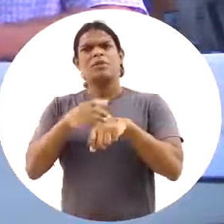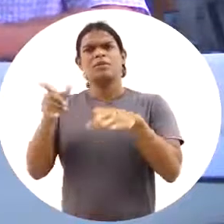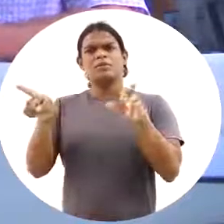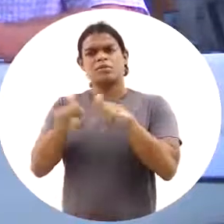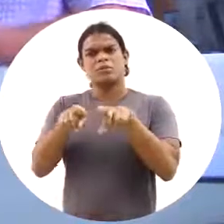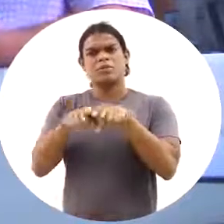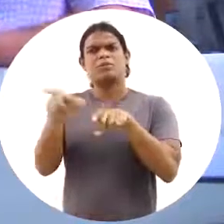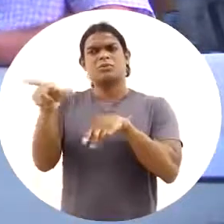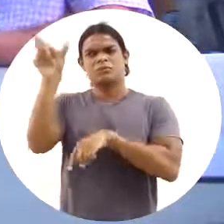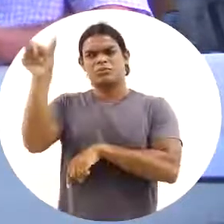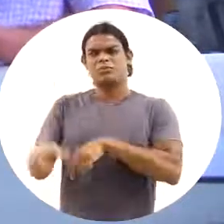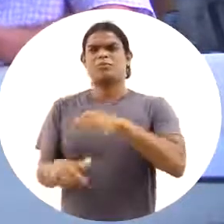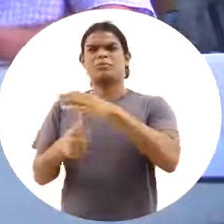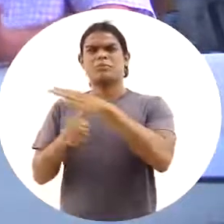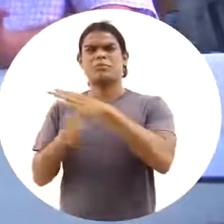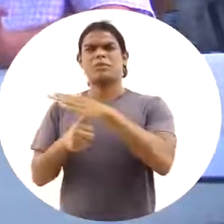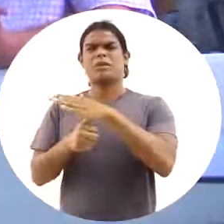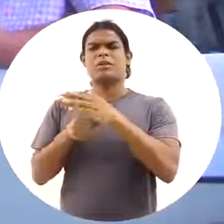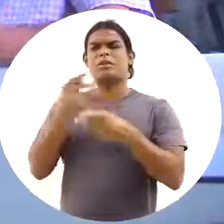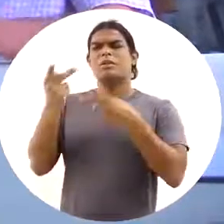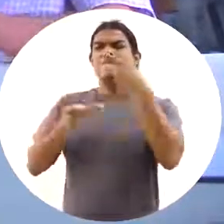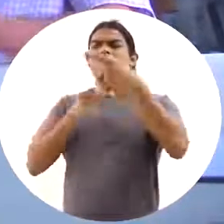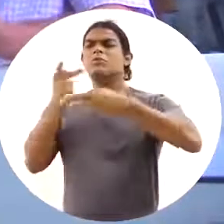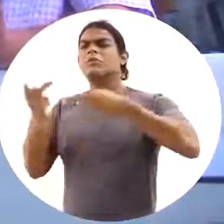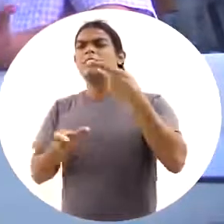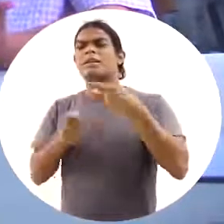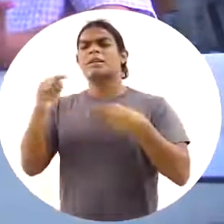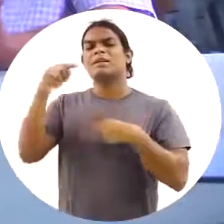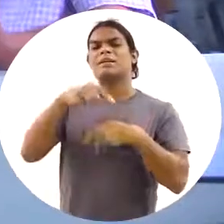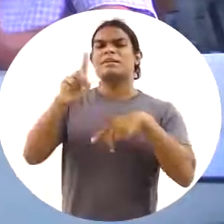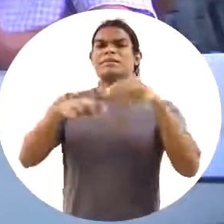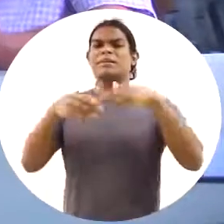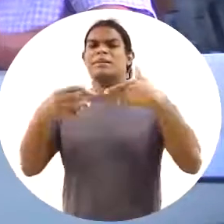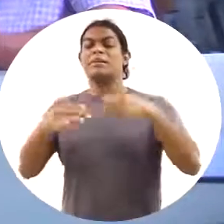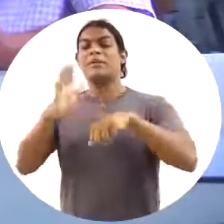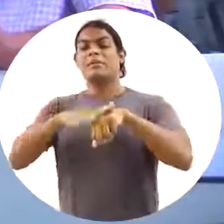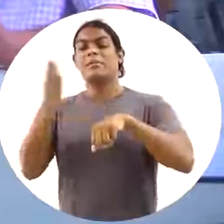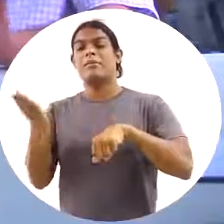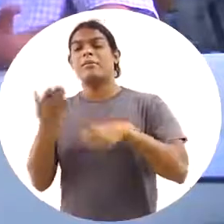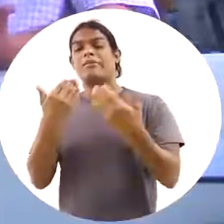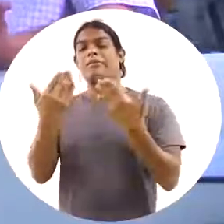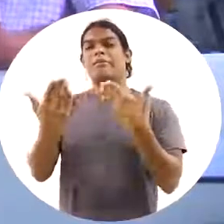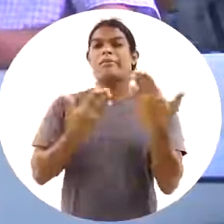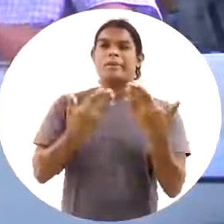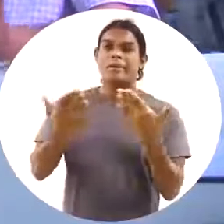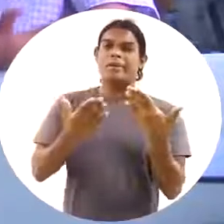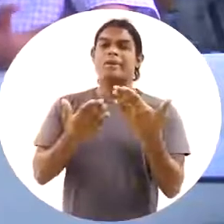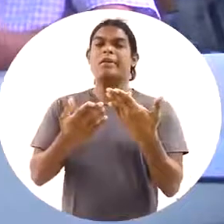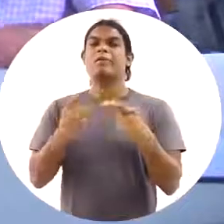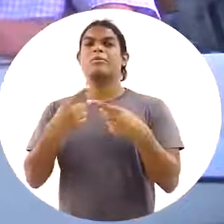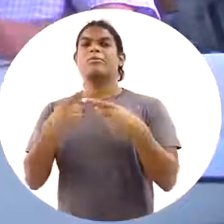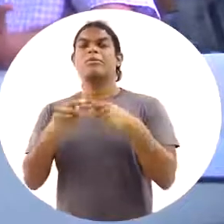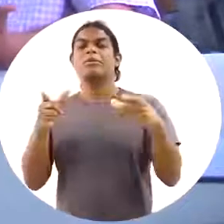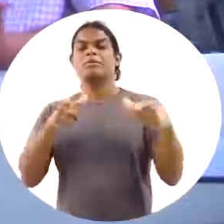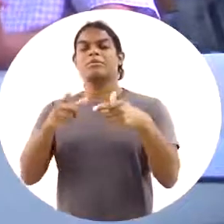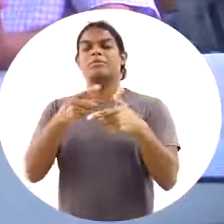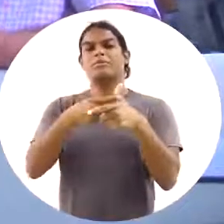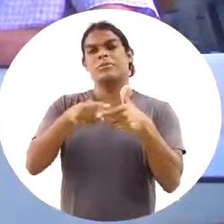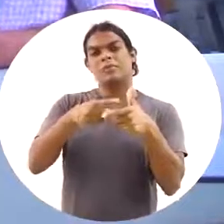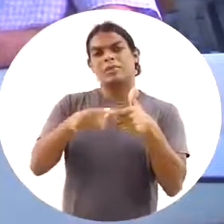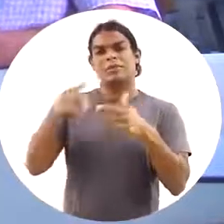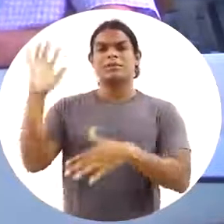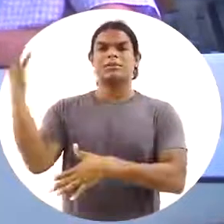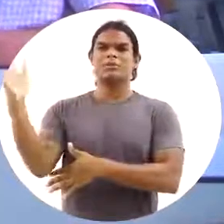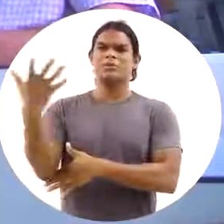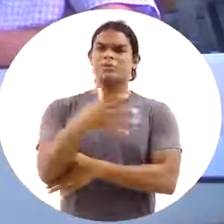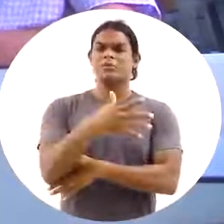e mostrar ao cliente que aquele porcelanato, ou aquele material que ele pensava ser ecologicamente ou até, né,